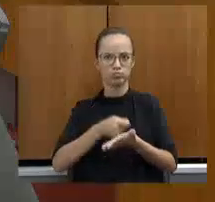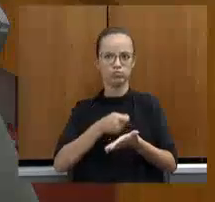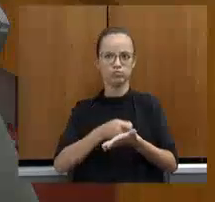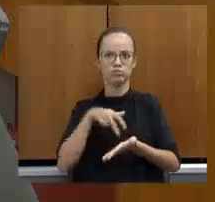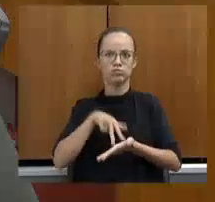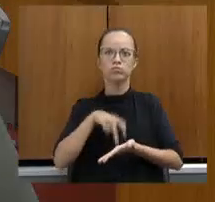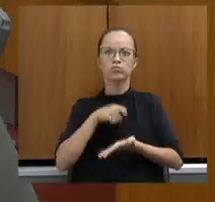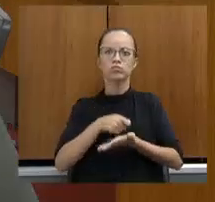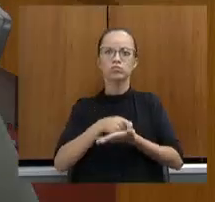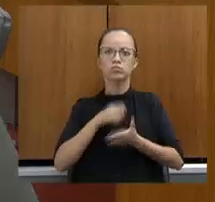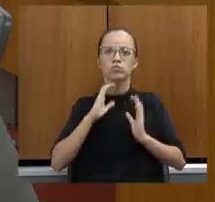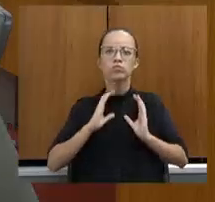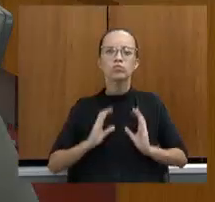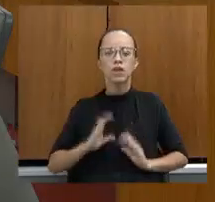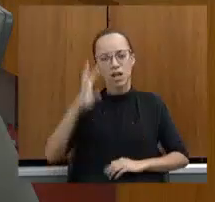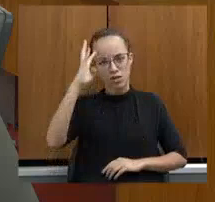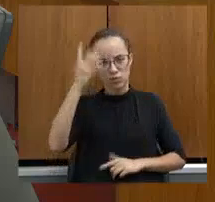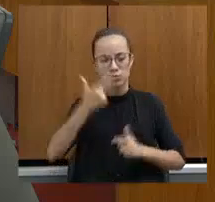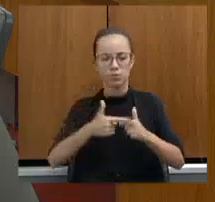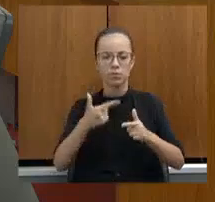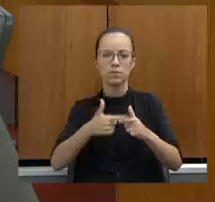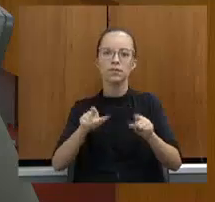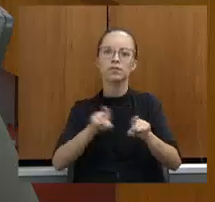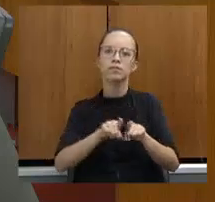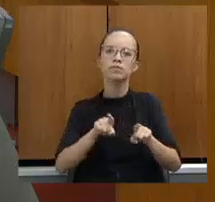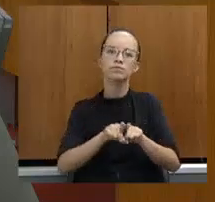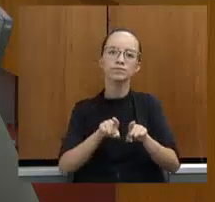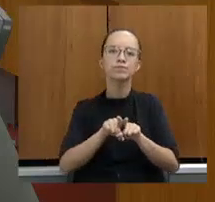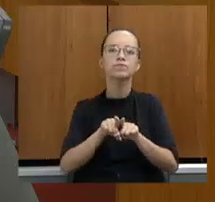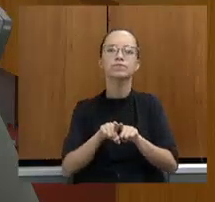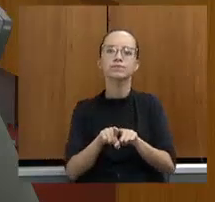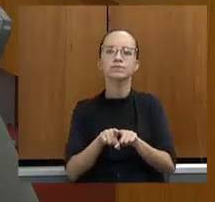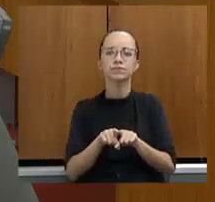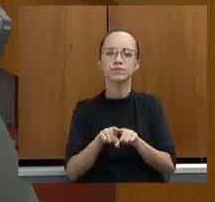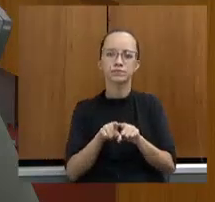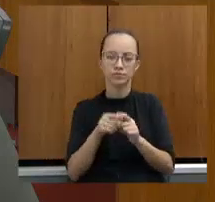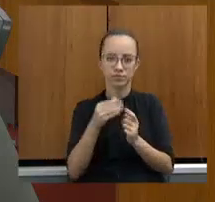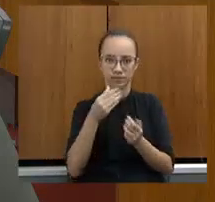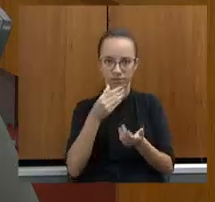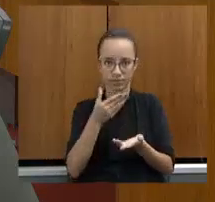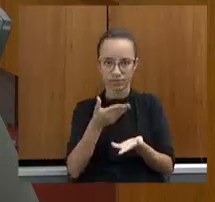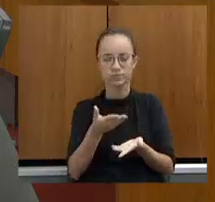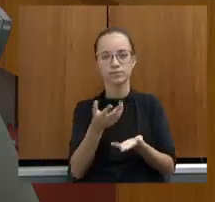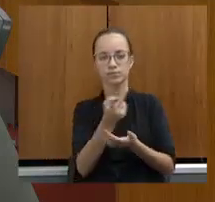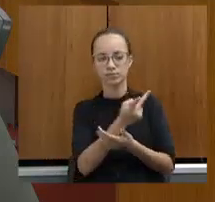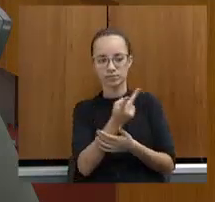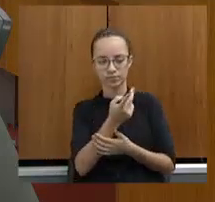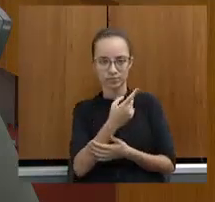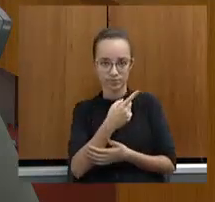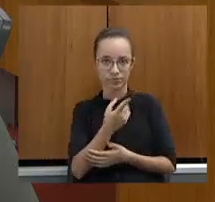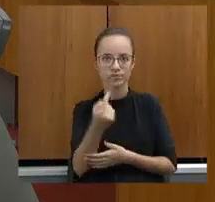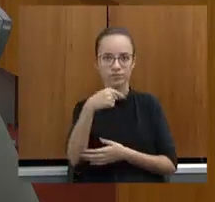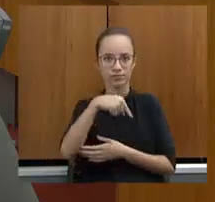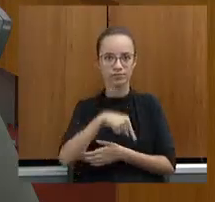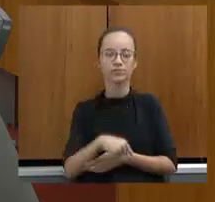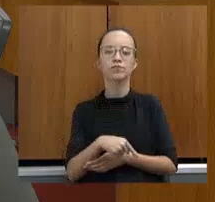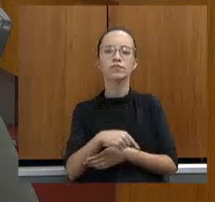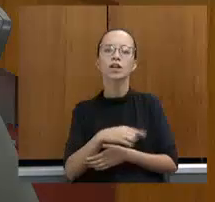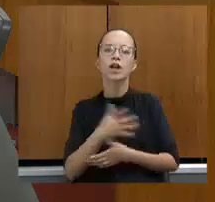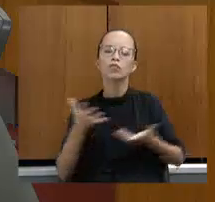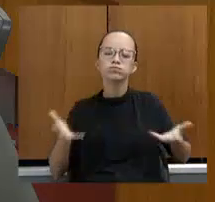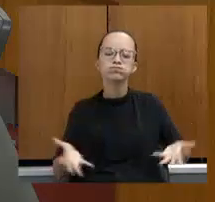posições resolveu o problema também desde a última vez que a secretária teve um Dr Joaquim as promoções passaram a andar